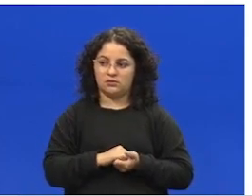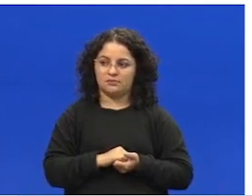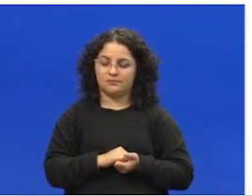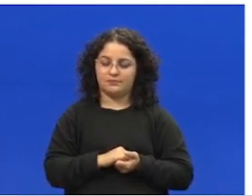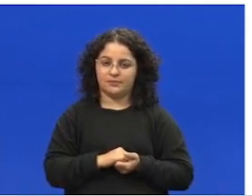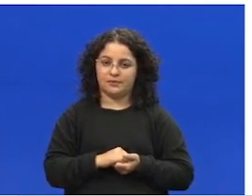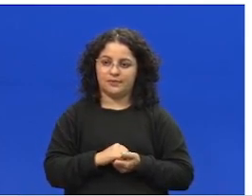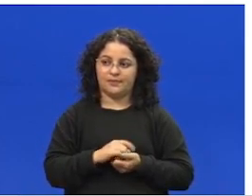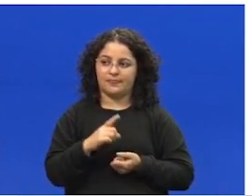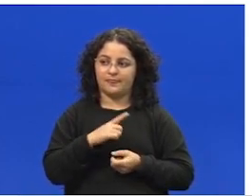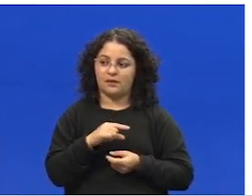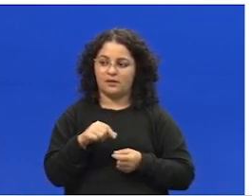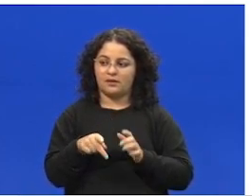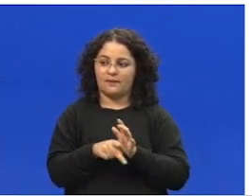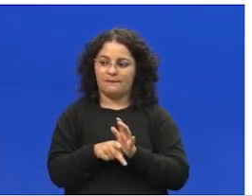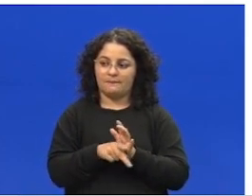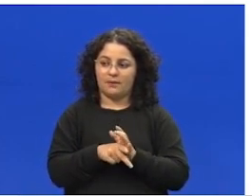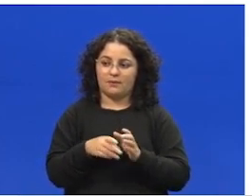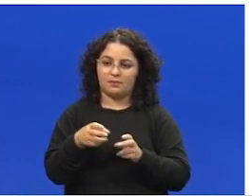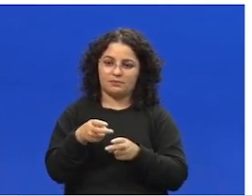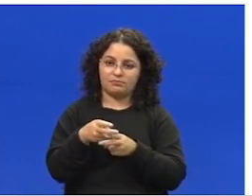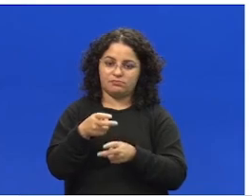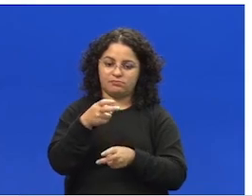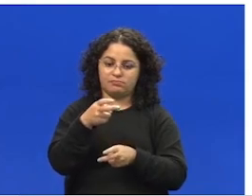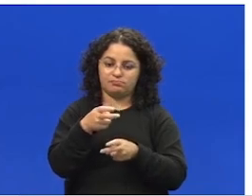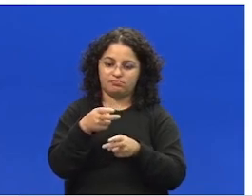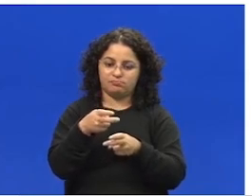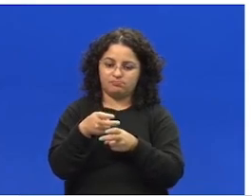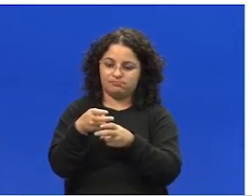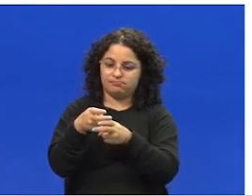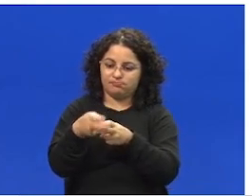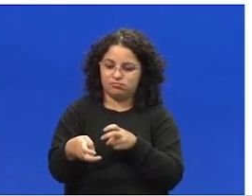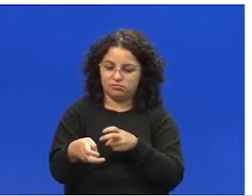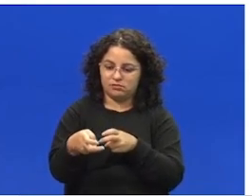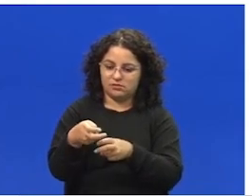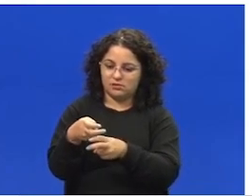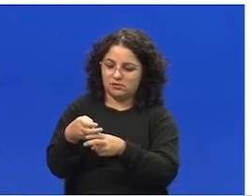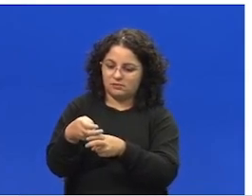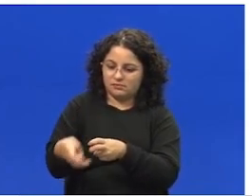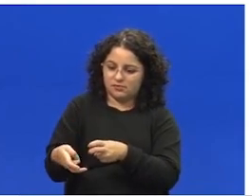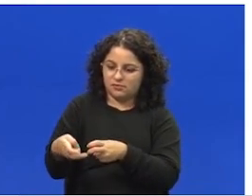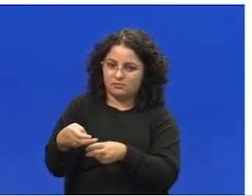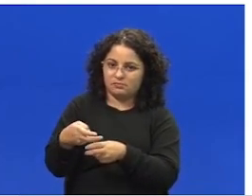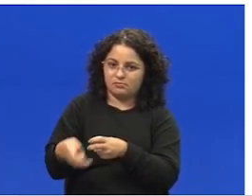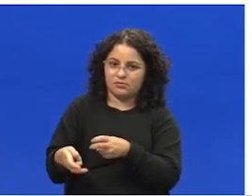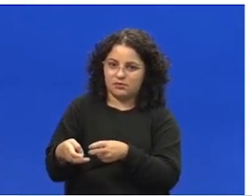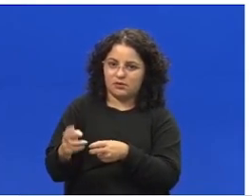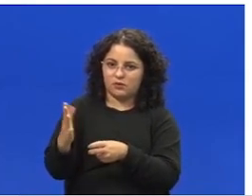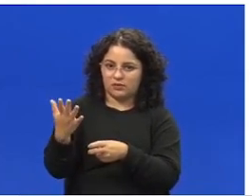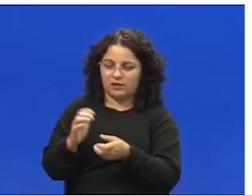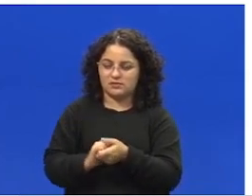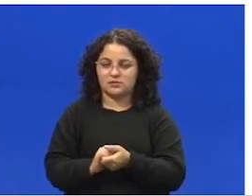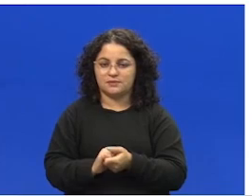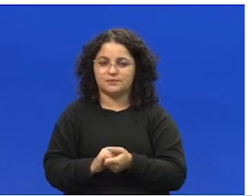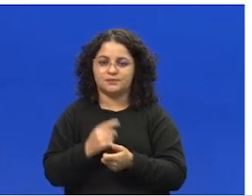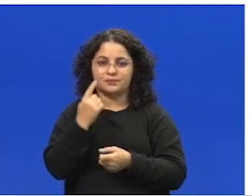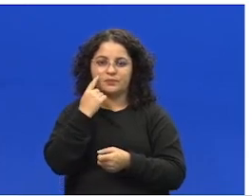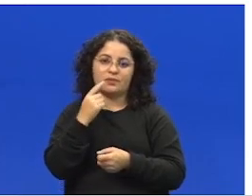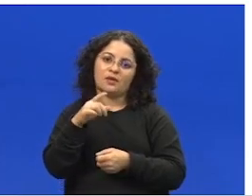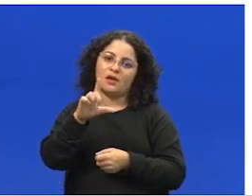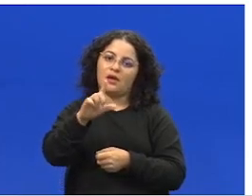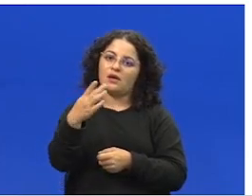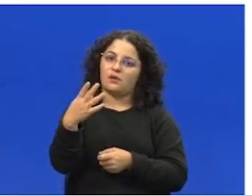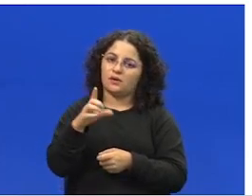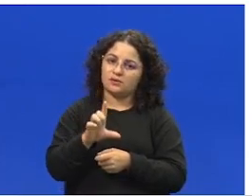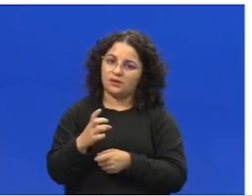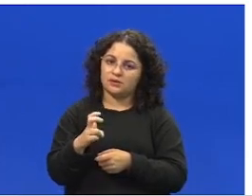tenho o escorregamento de uma dessas vértebras. Então, quando isso acontece no segmento L4, L5, ele tem um